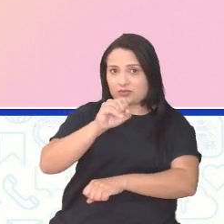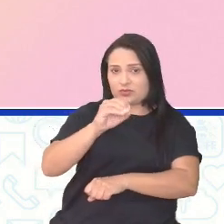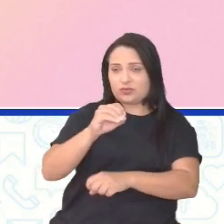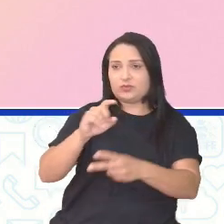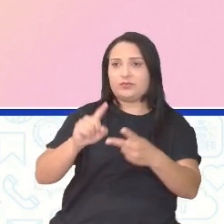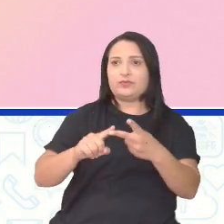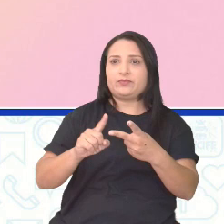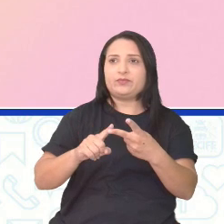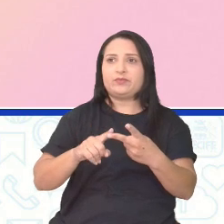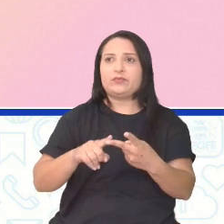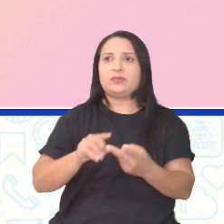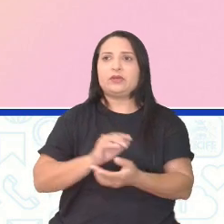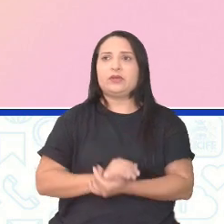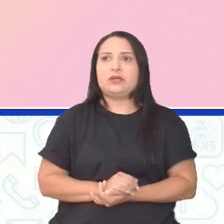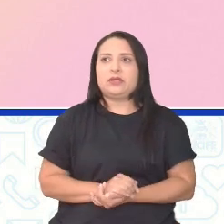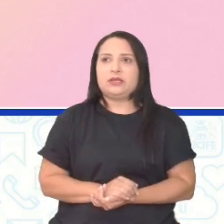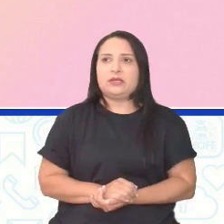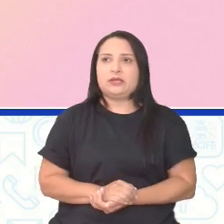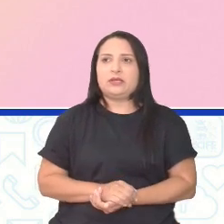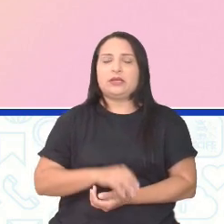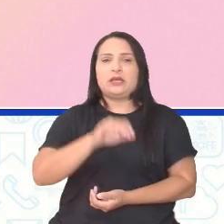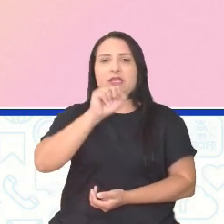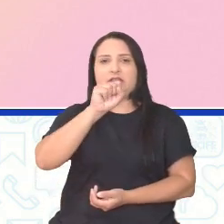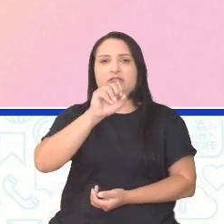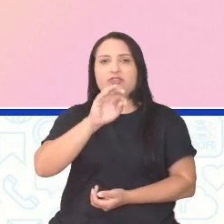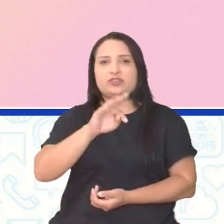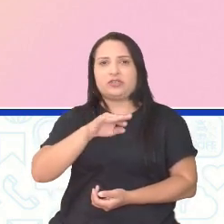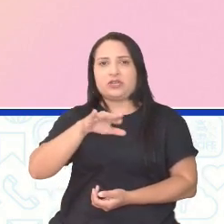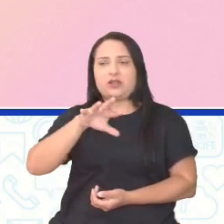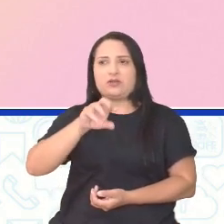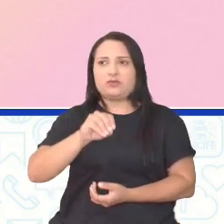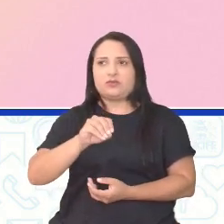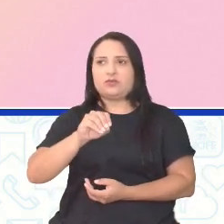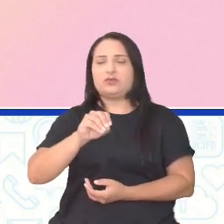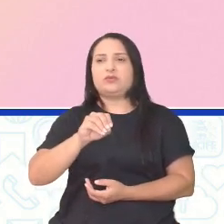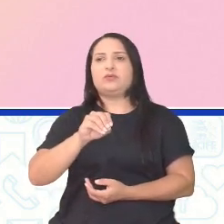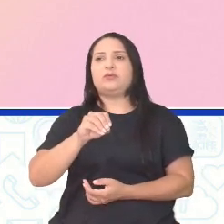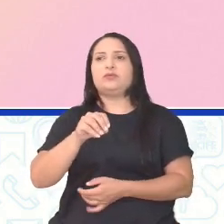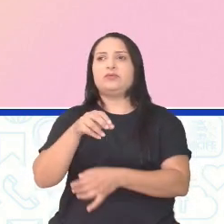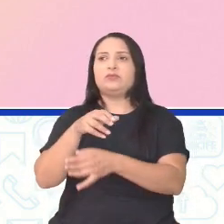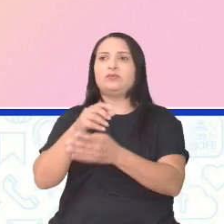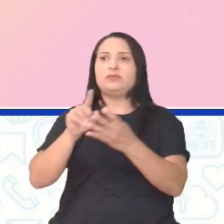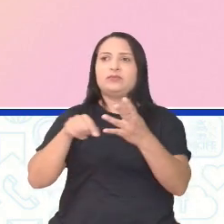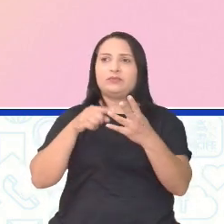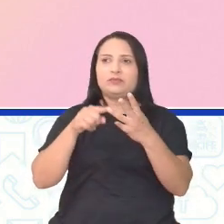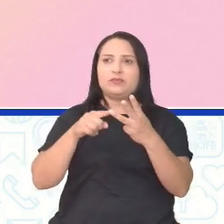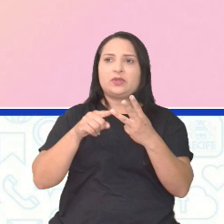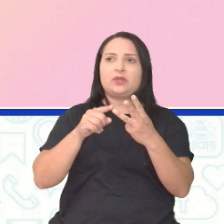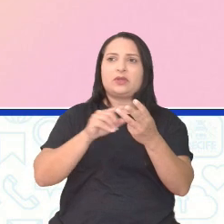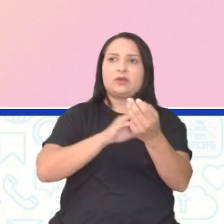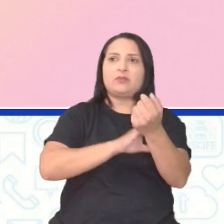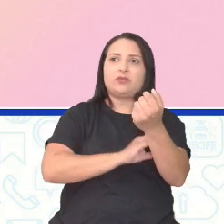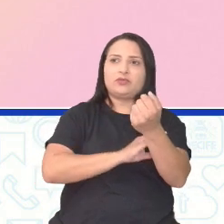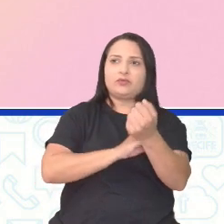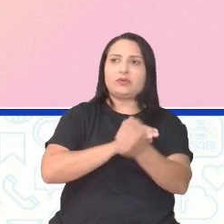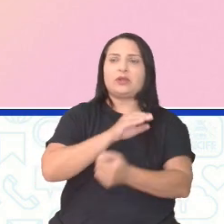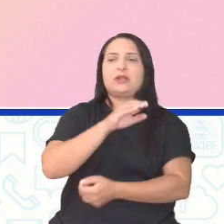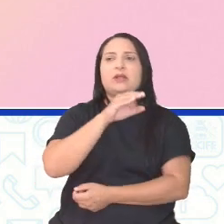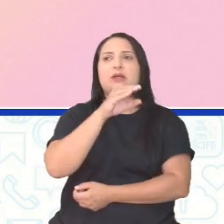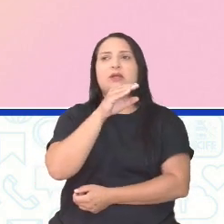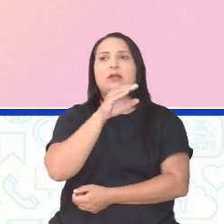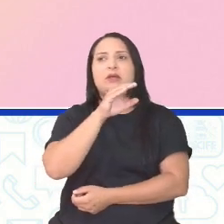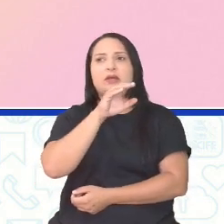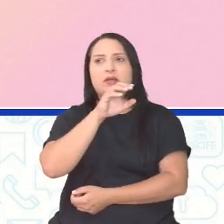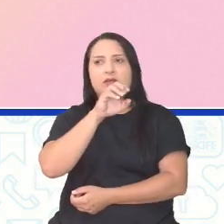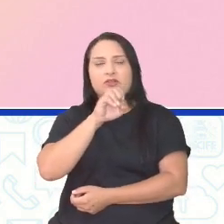o esquelético e o tecido muscular estriado cardíaco. Em relação a esses tecidos, a gente vai conversar